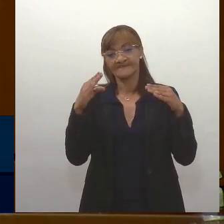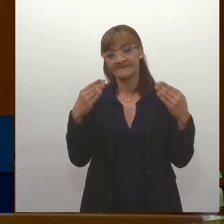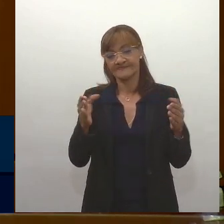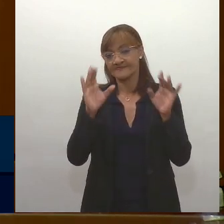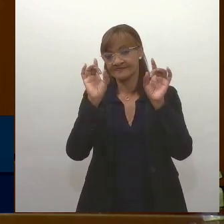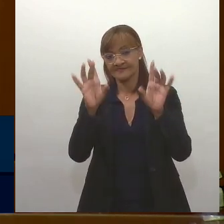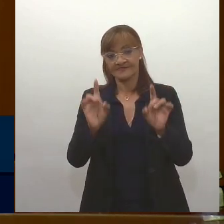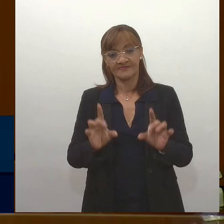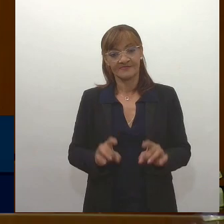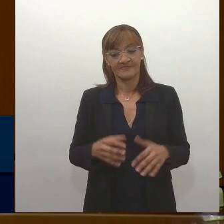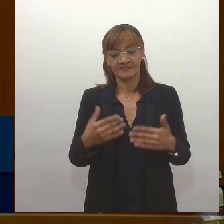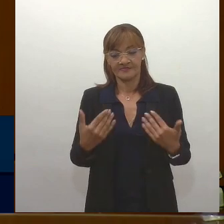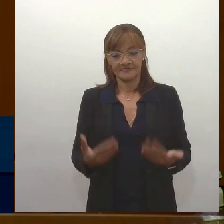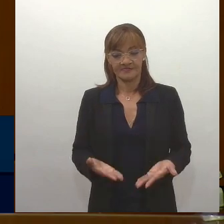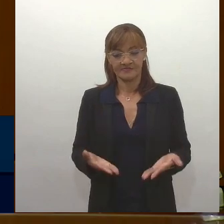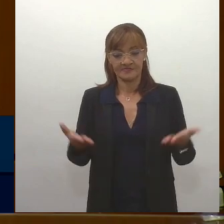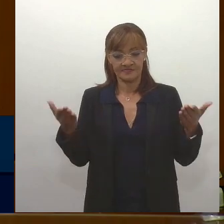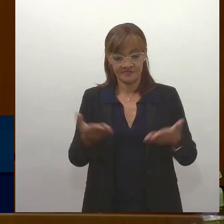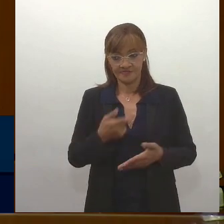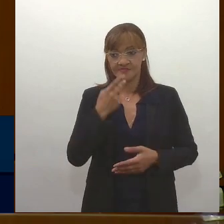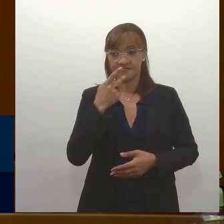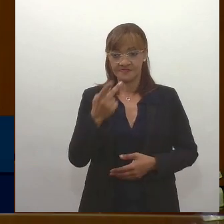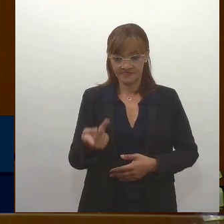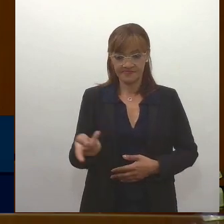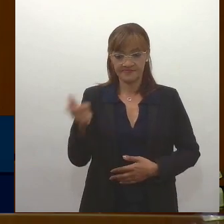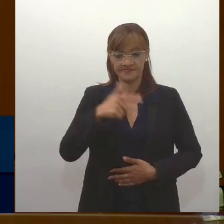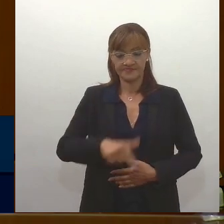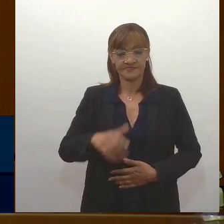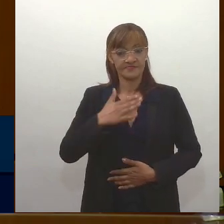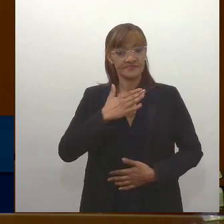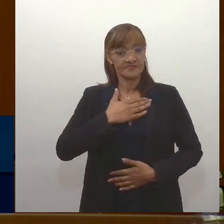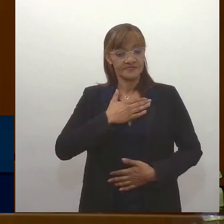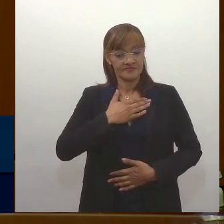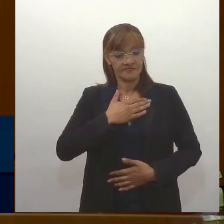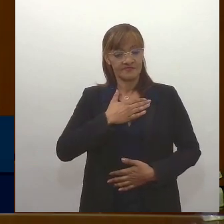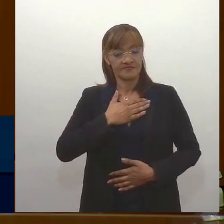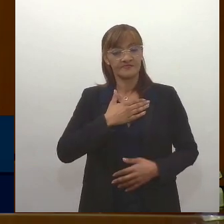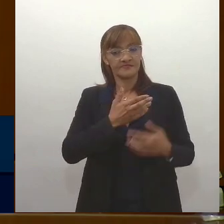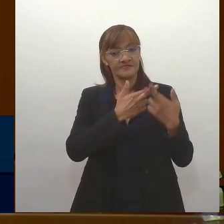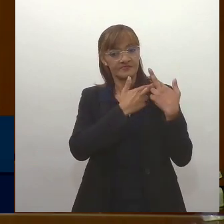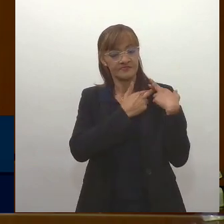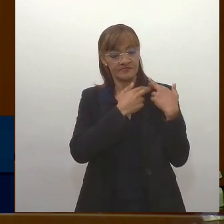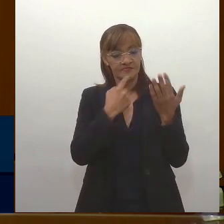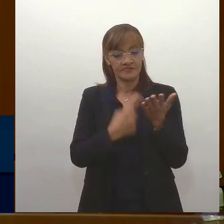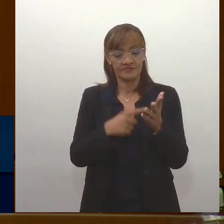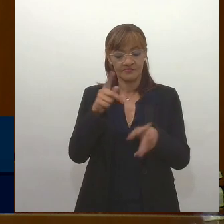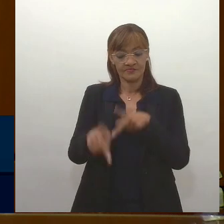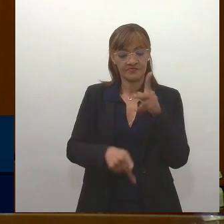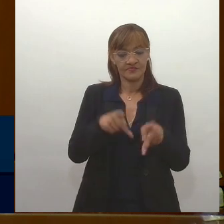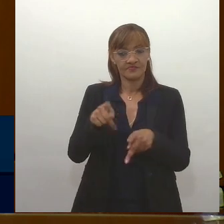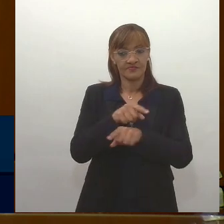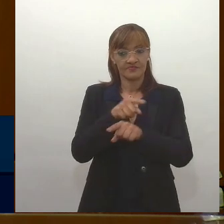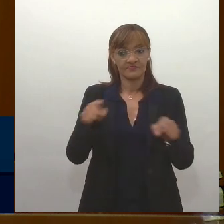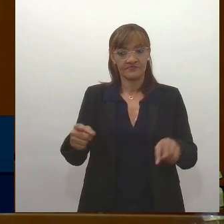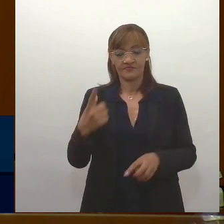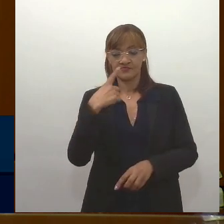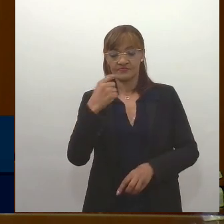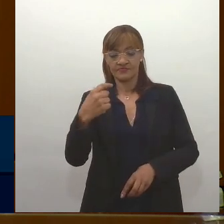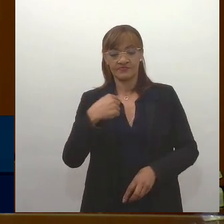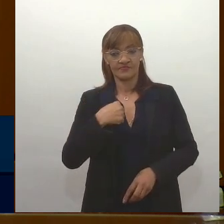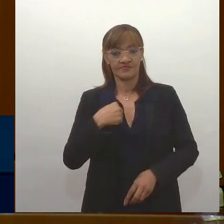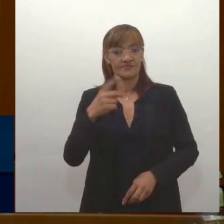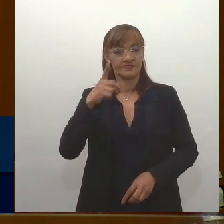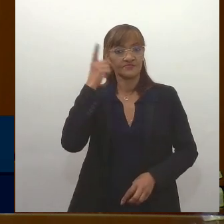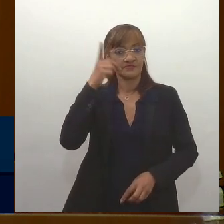a reafirmação do meu compromisso com o povo dessa cidade que me escolheu como Deputado mais votado de sua